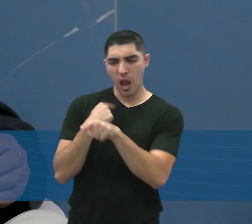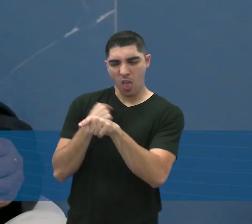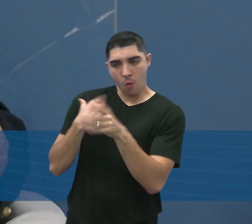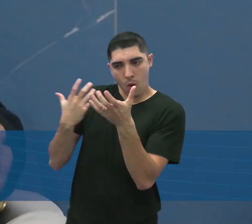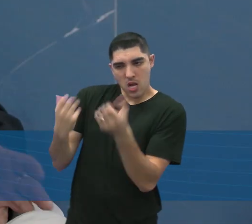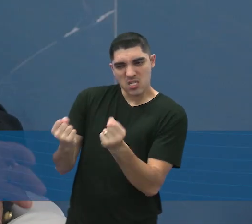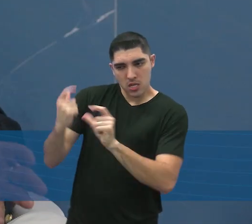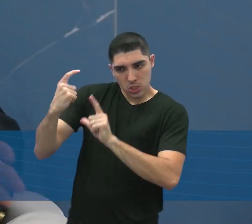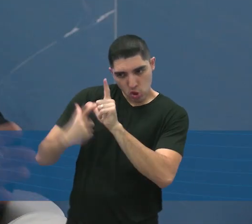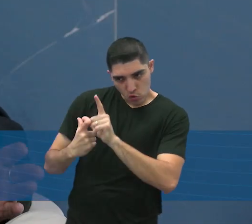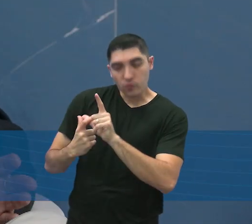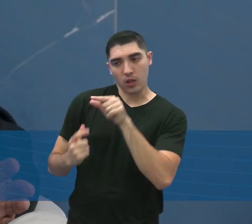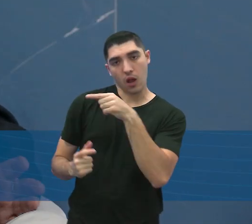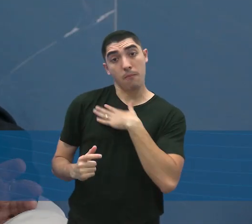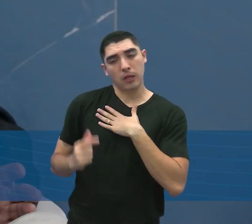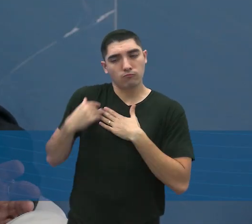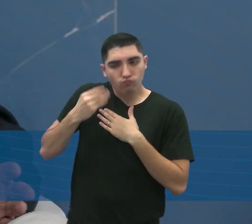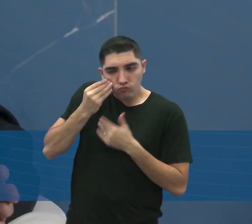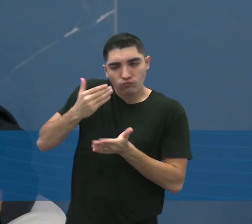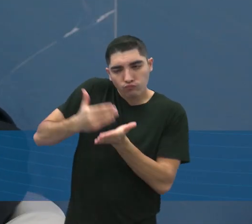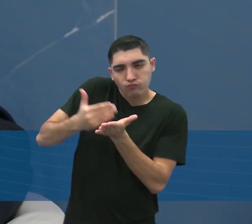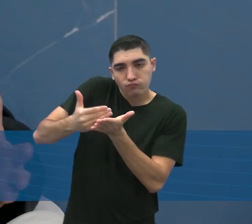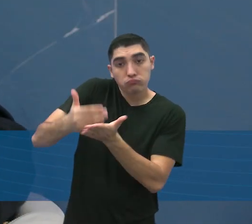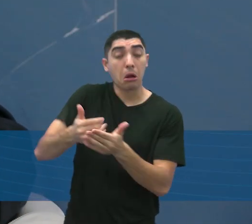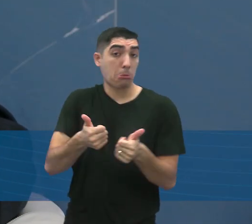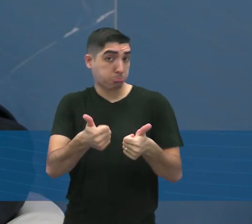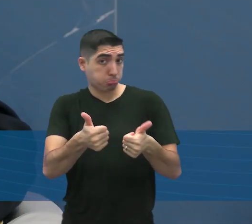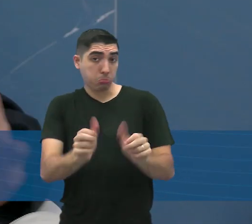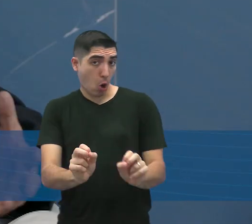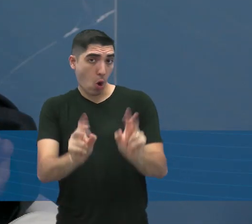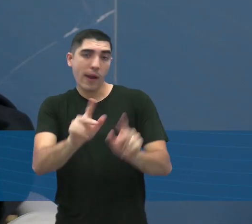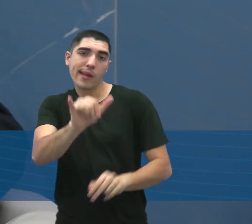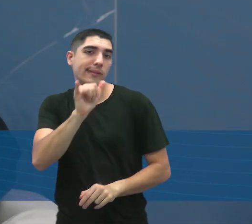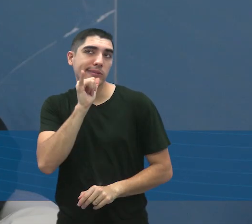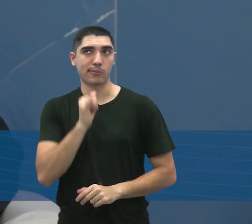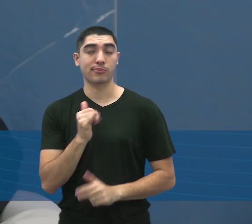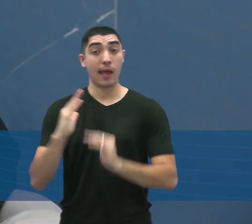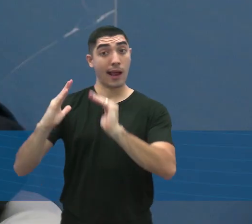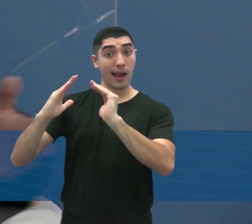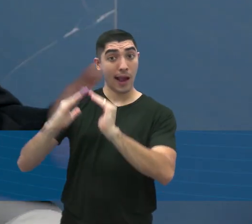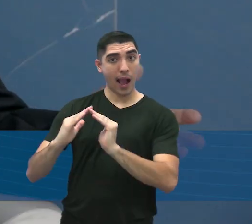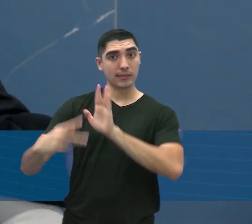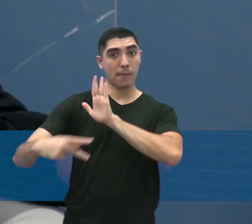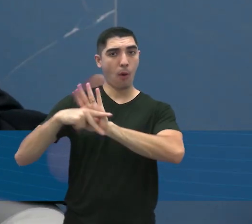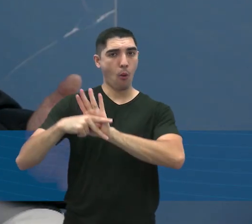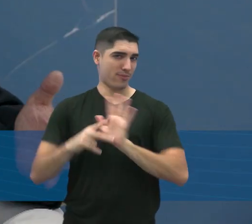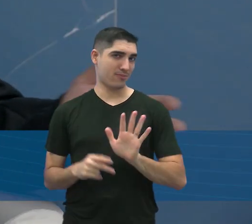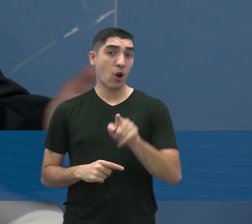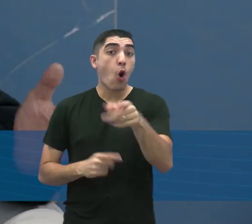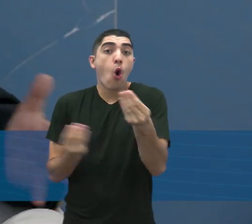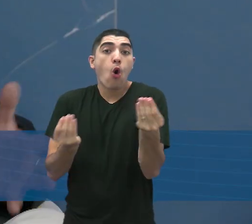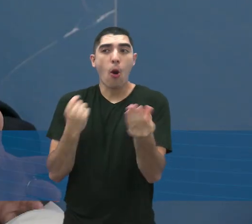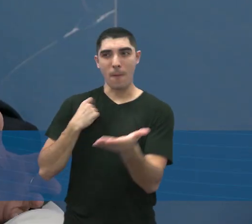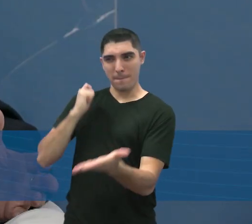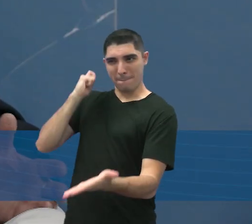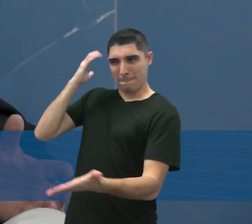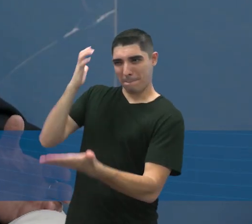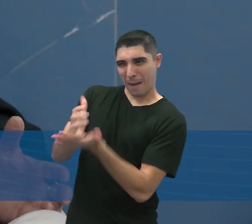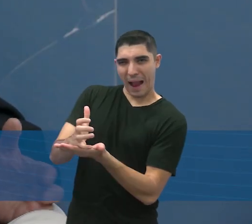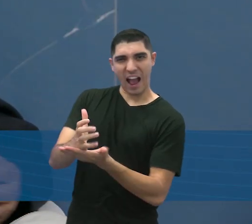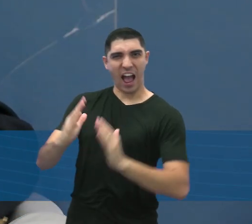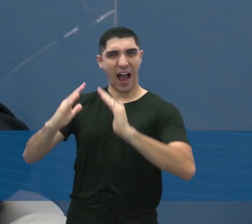condições, ela pode ser saudável, não é? Por exemplo, uma casa própria. Como que você vai comprar uma casa própria à vista,